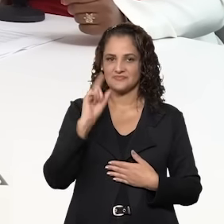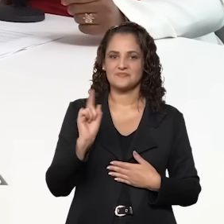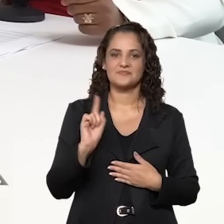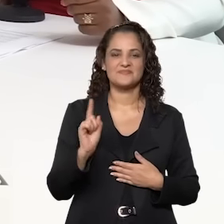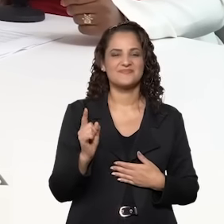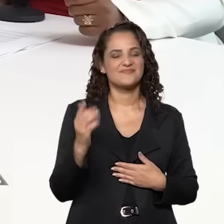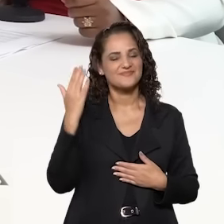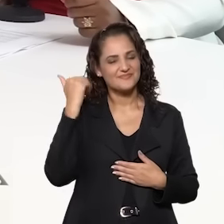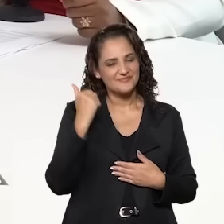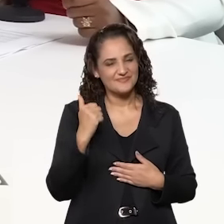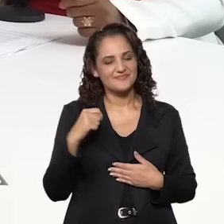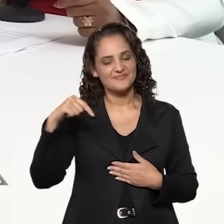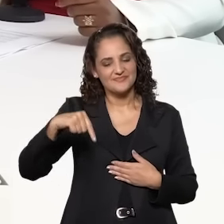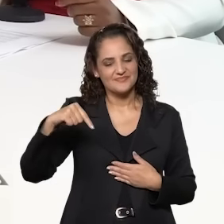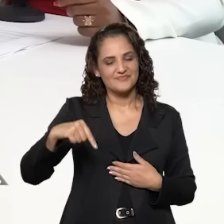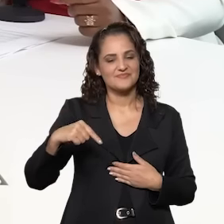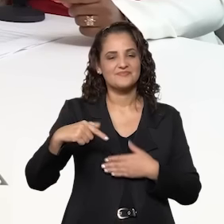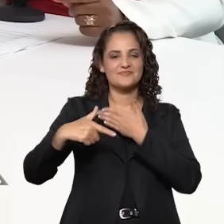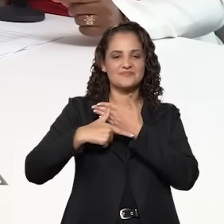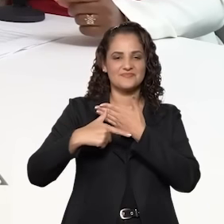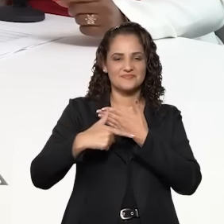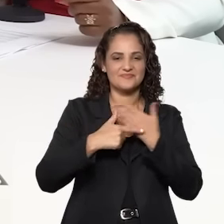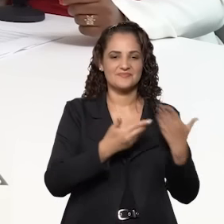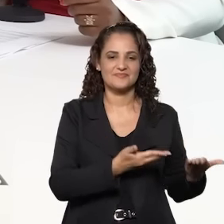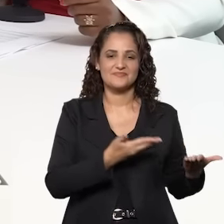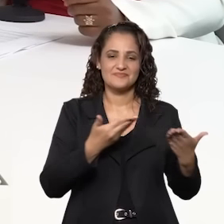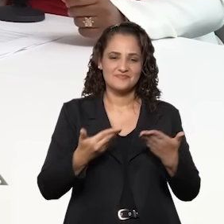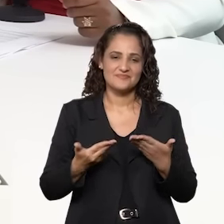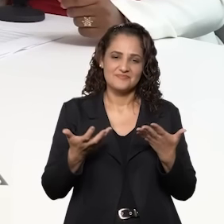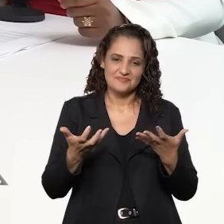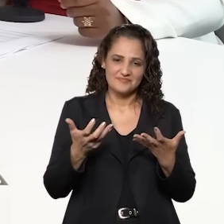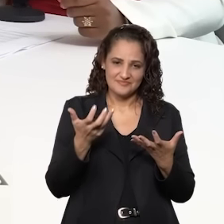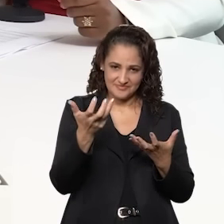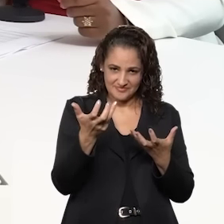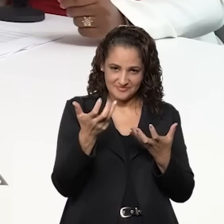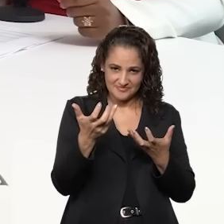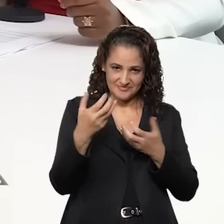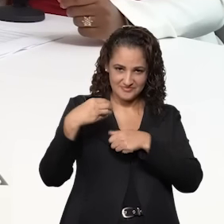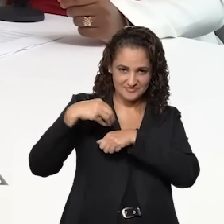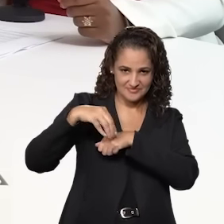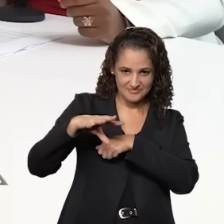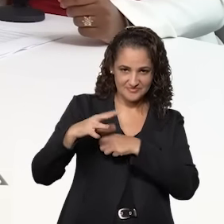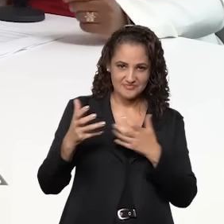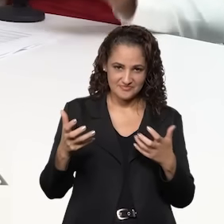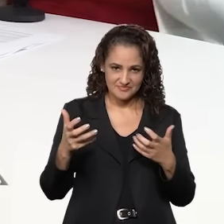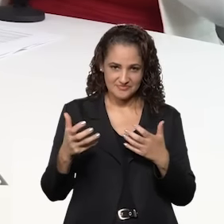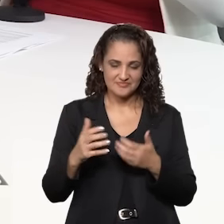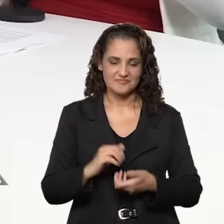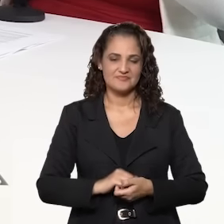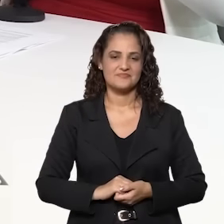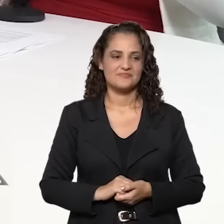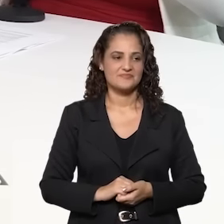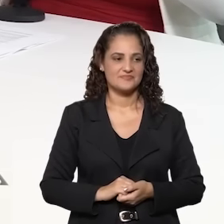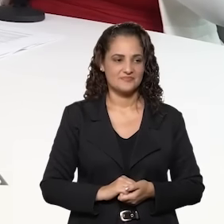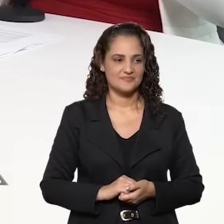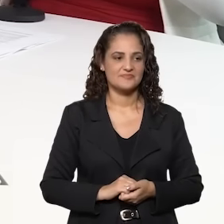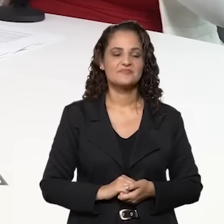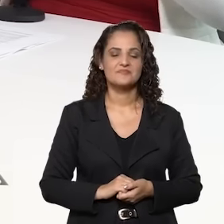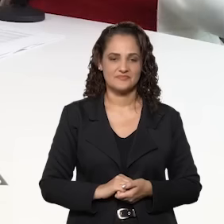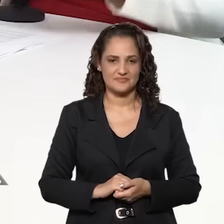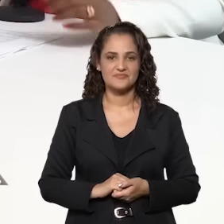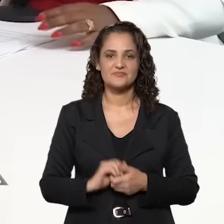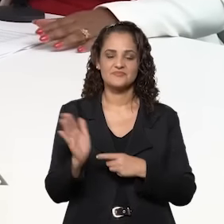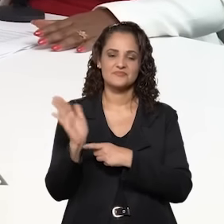para que eu não esqueça e eu sei Jaque que a gente tá aqui no papel de anfitriãs mas eu queria saber se você tem também alguma dica para